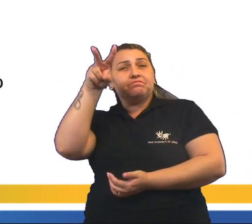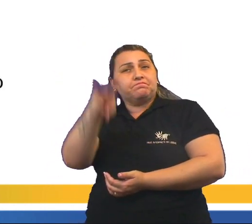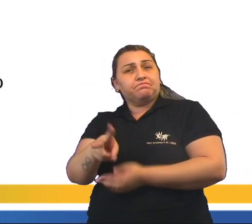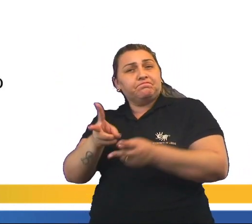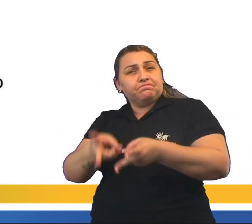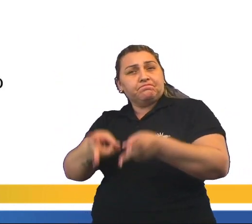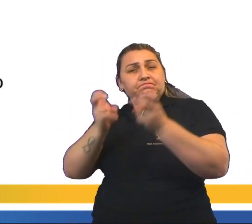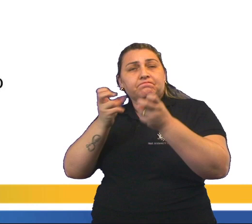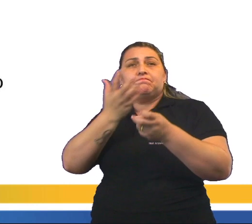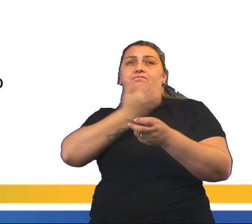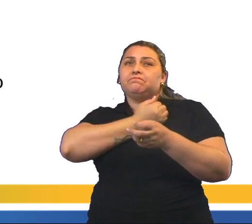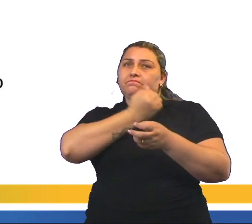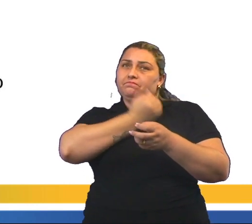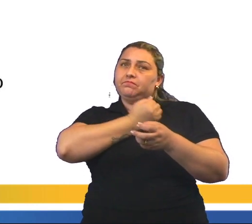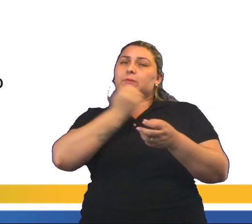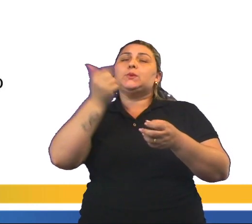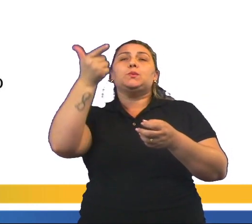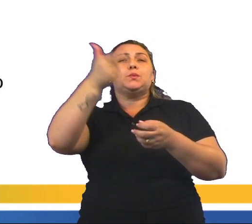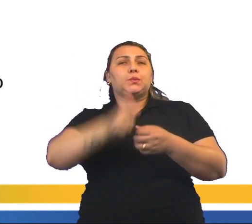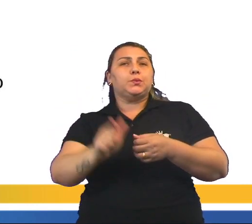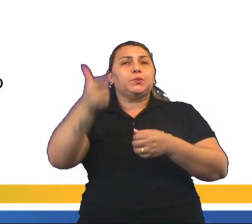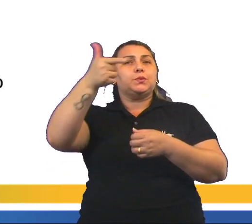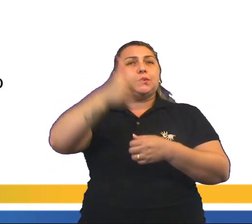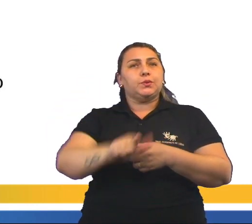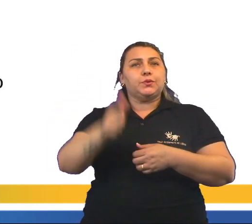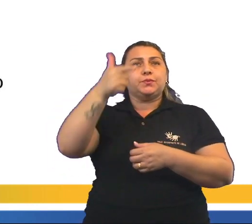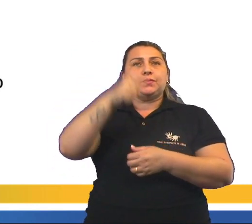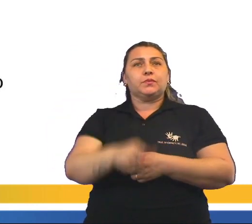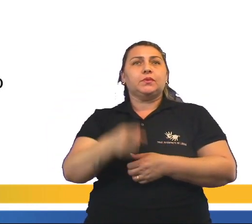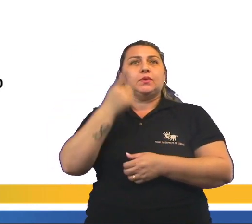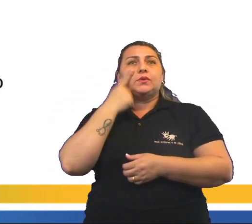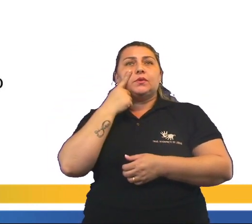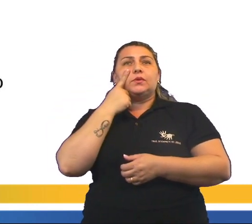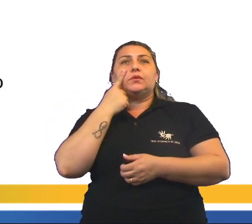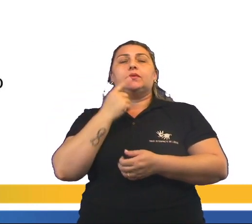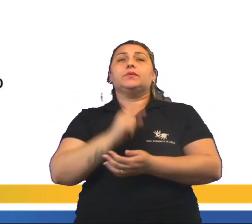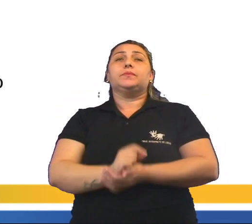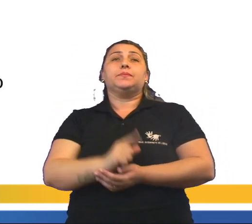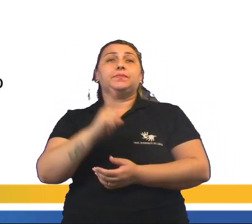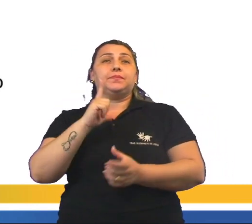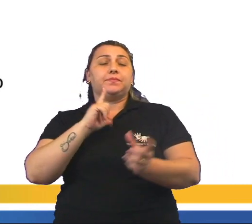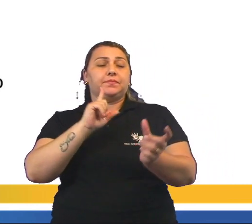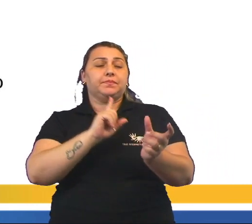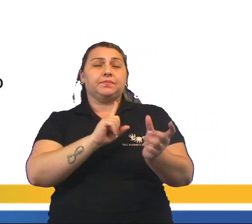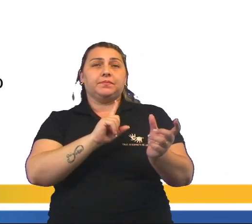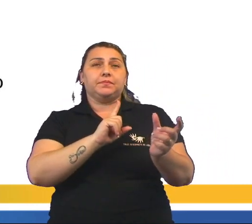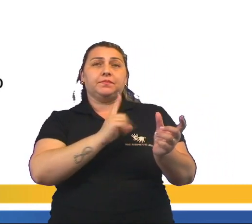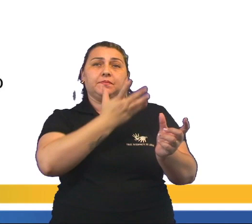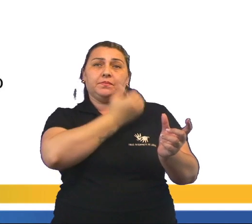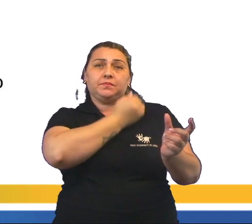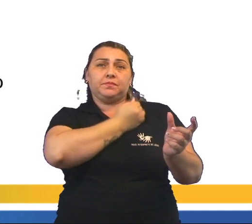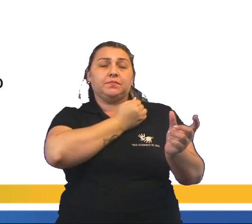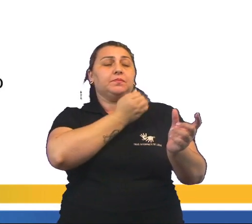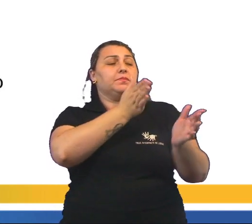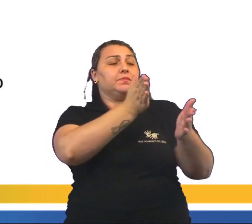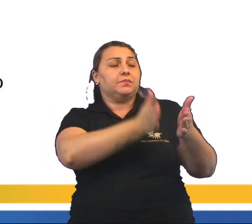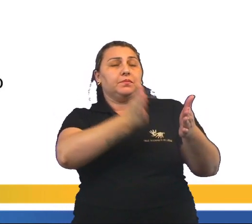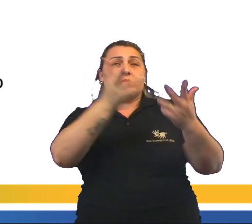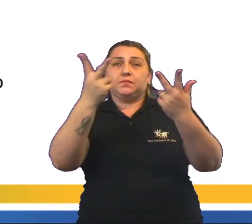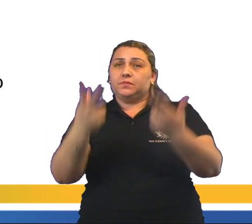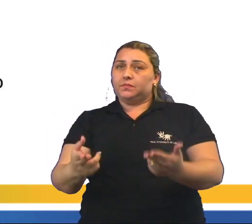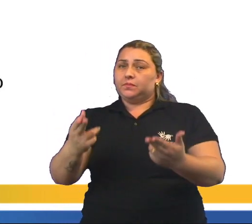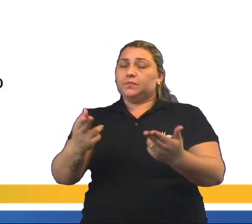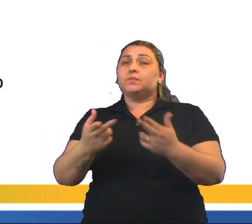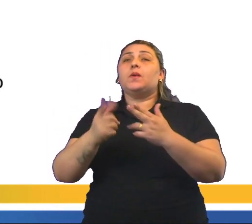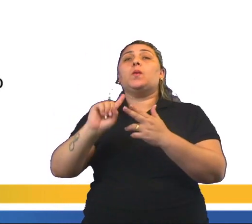se olhar pois os números eles são repetidos Olha só quando o termo é sempre igual